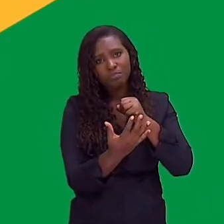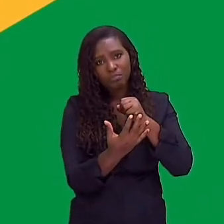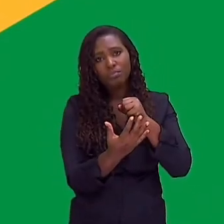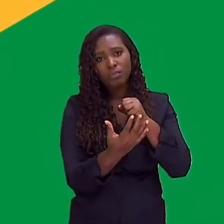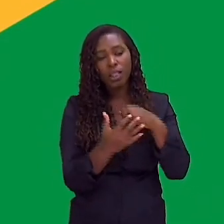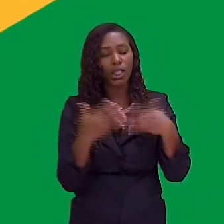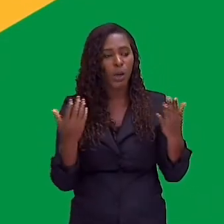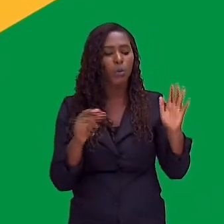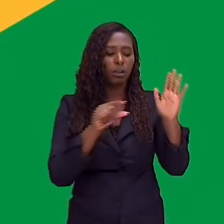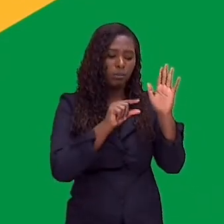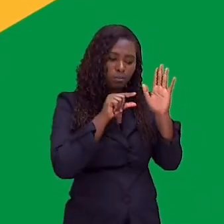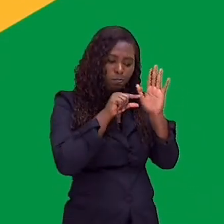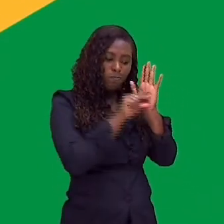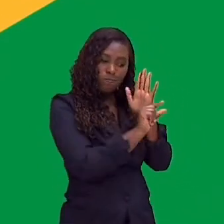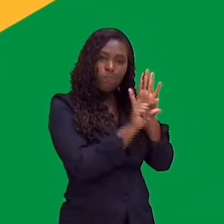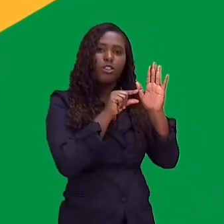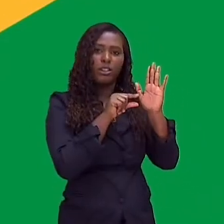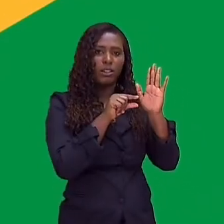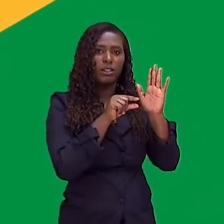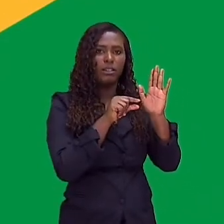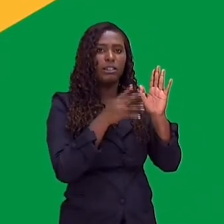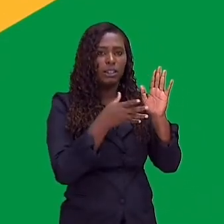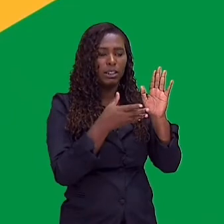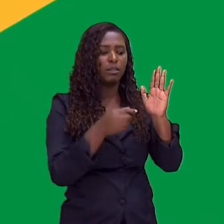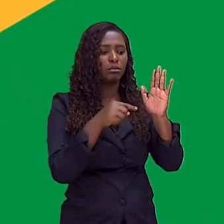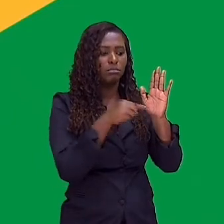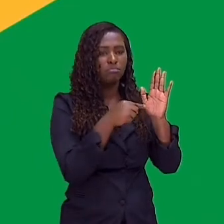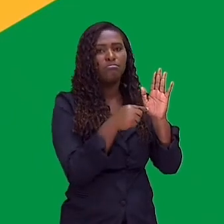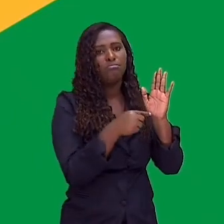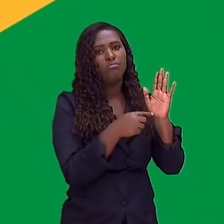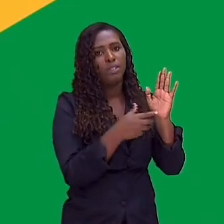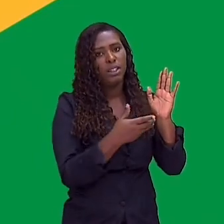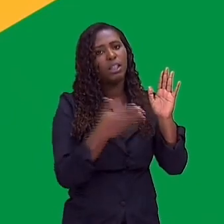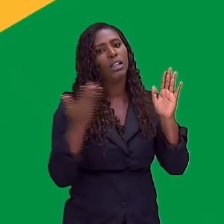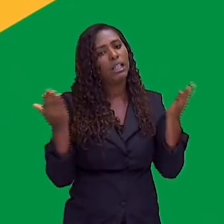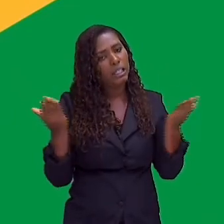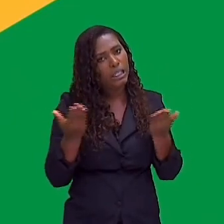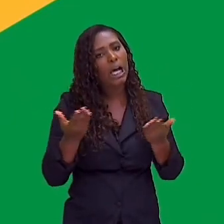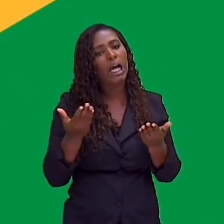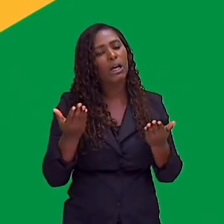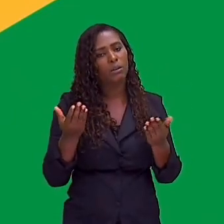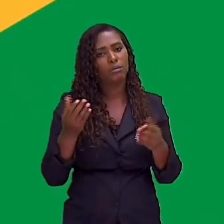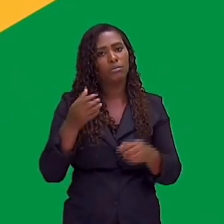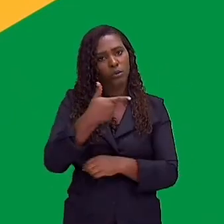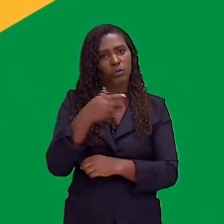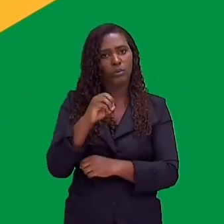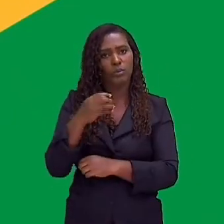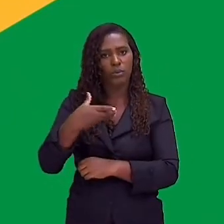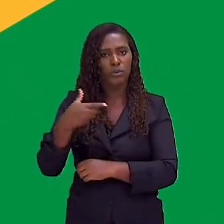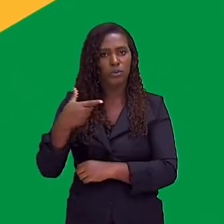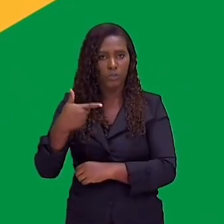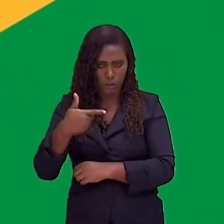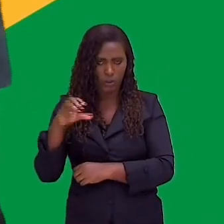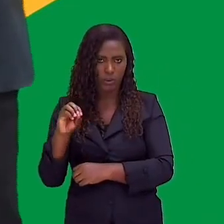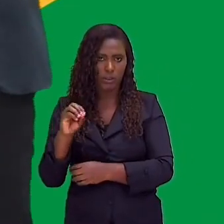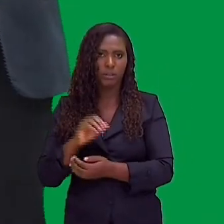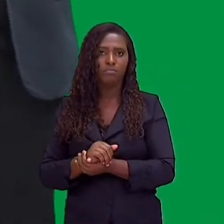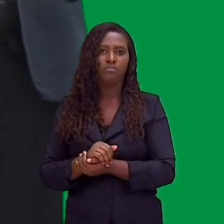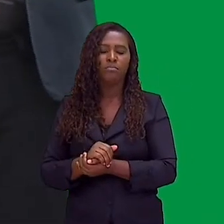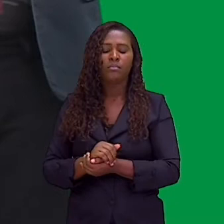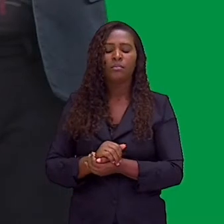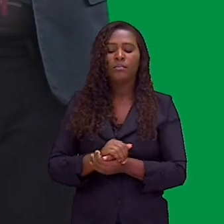A Constituição Republicana ou da República Federativa do Brasil de 1988